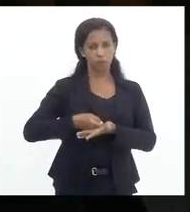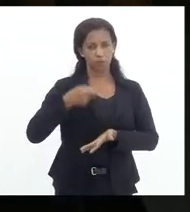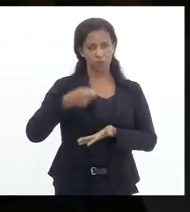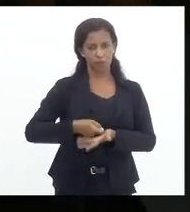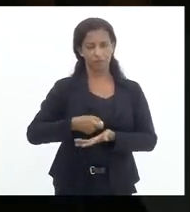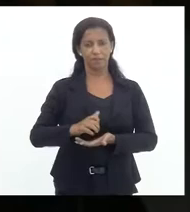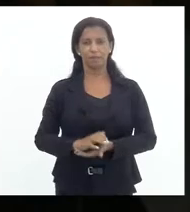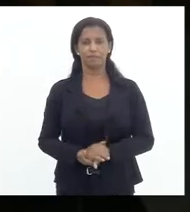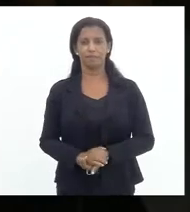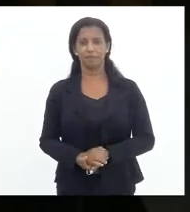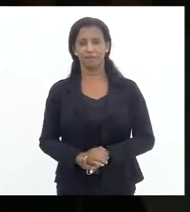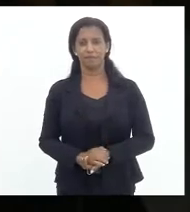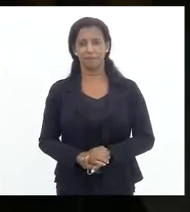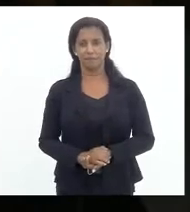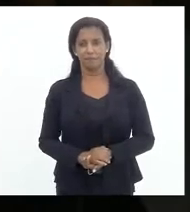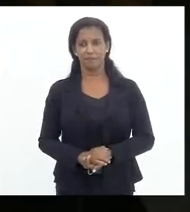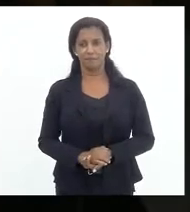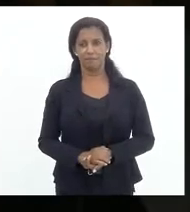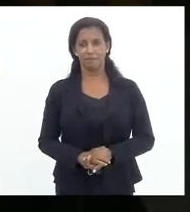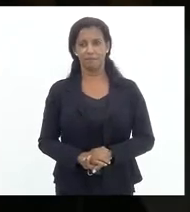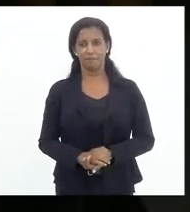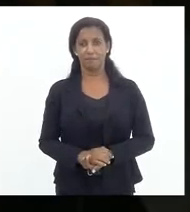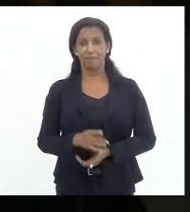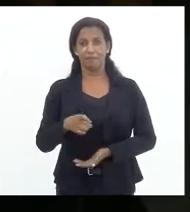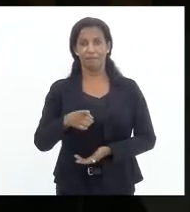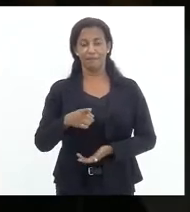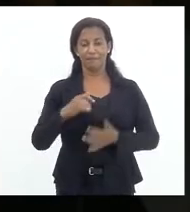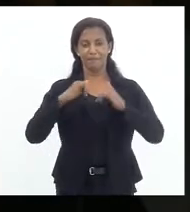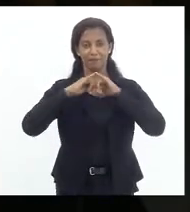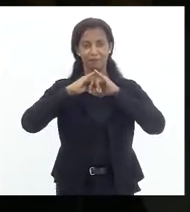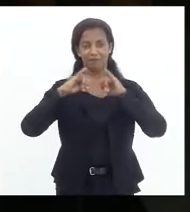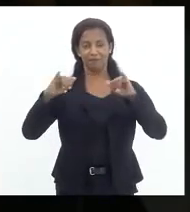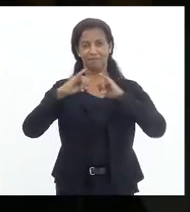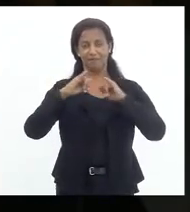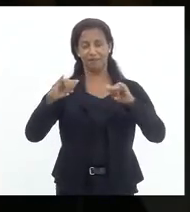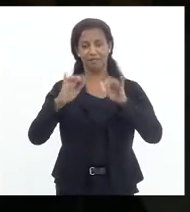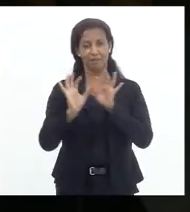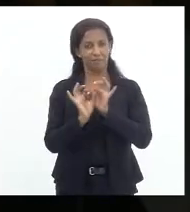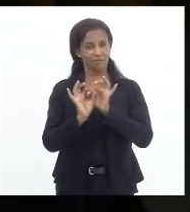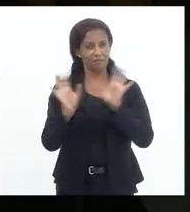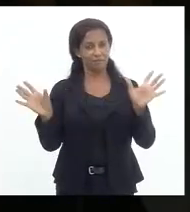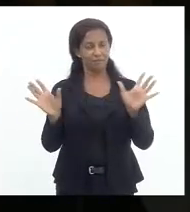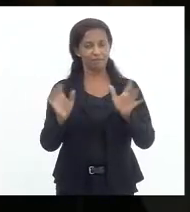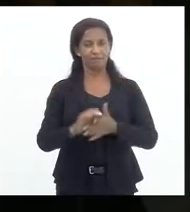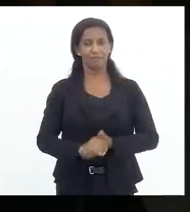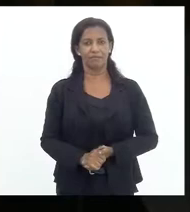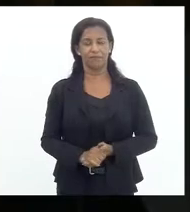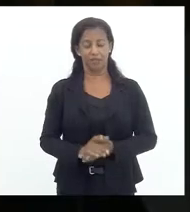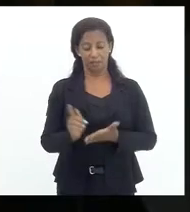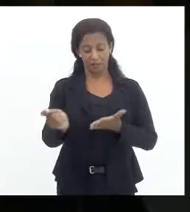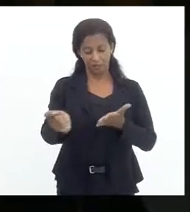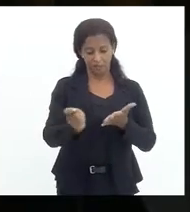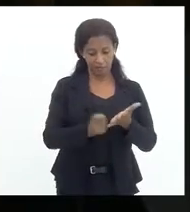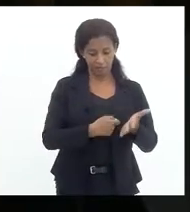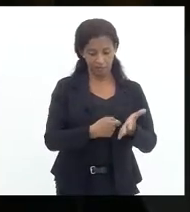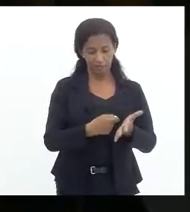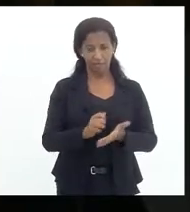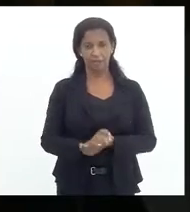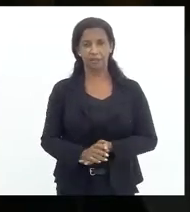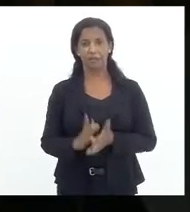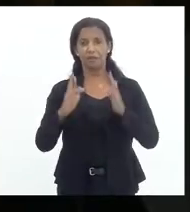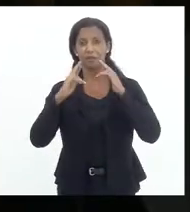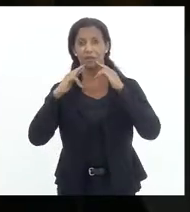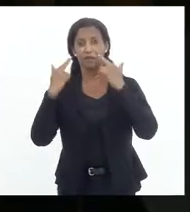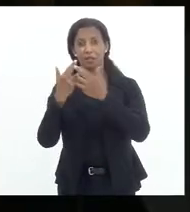G1 com essa declaração de independência foi assinada em uma